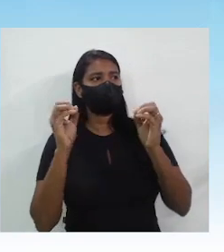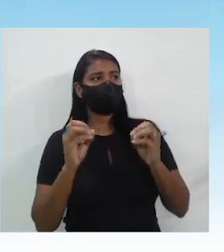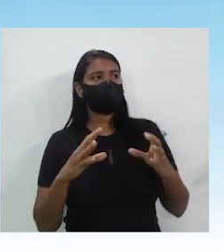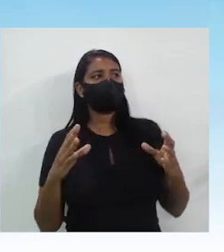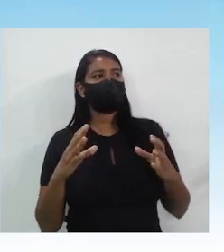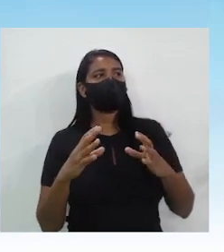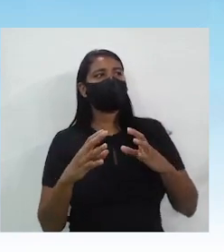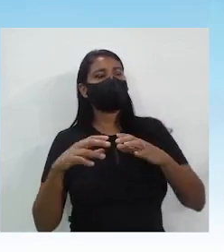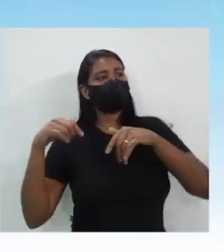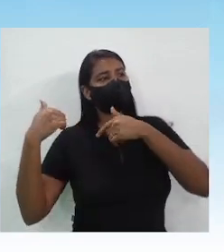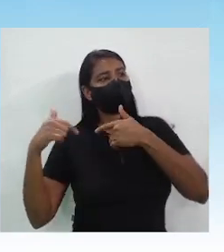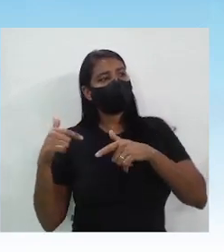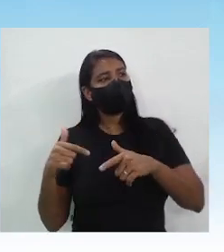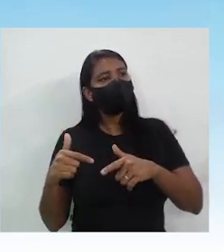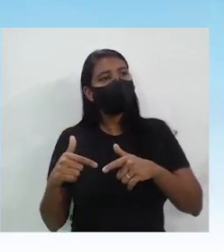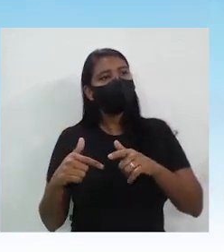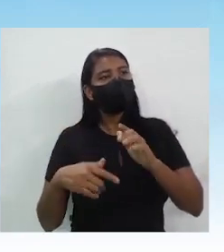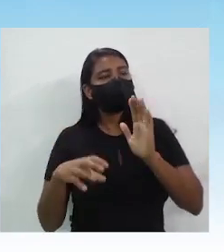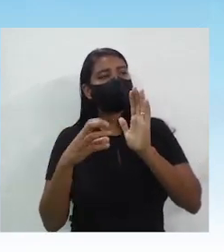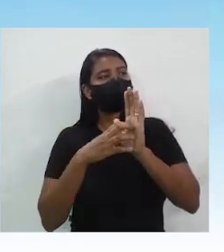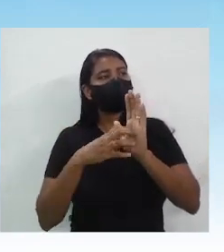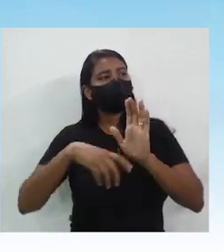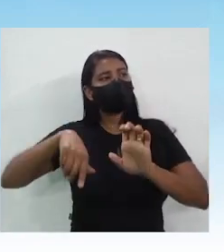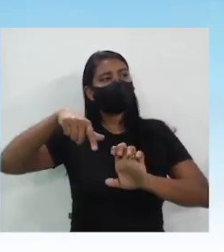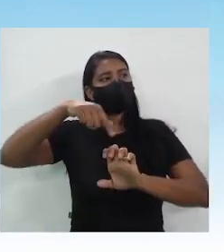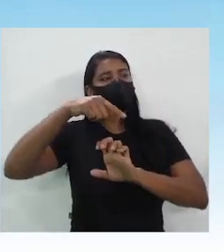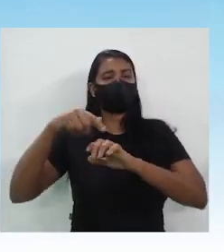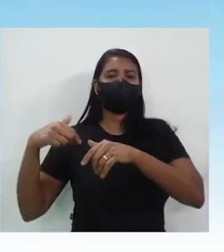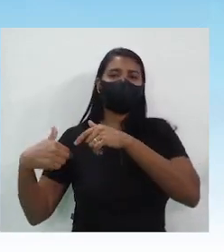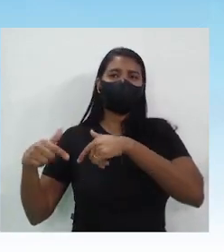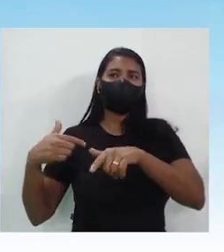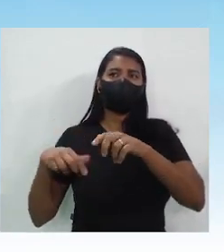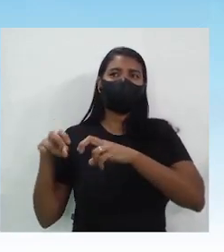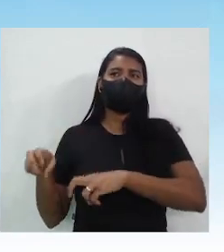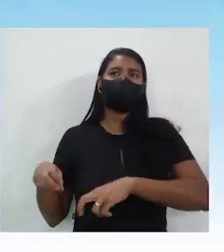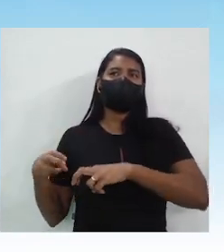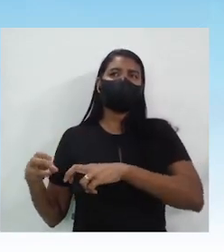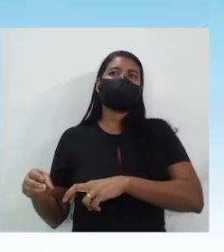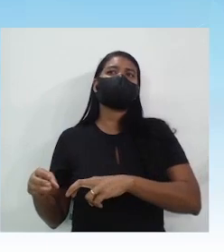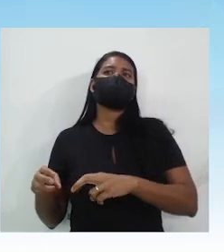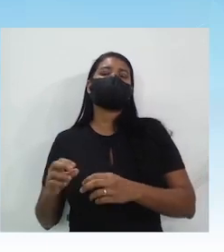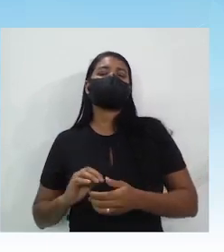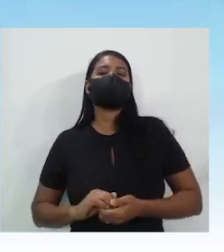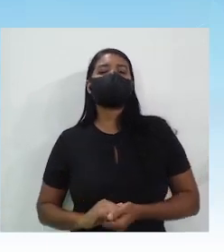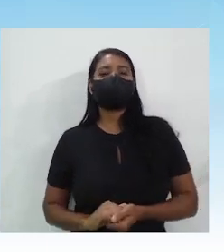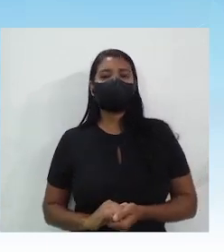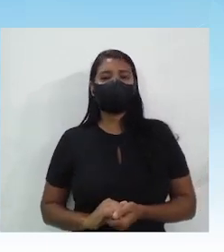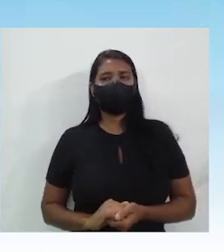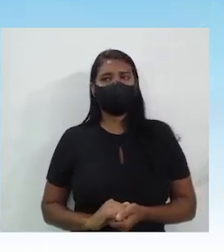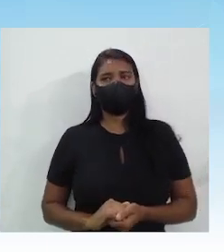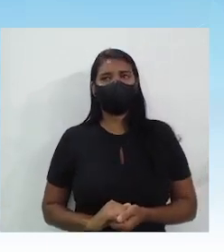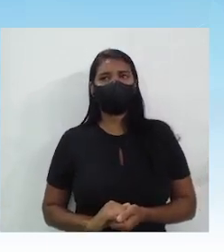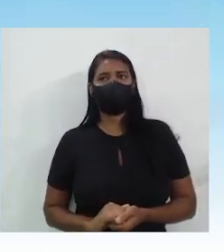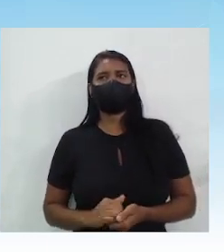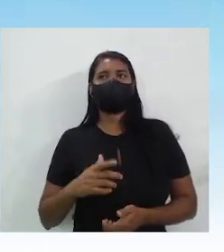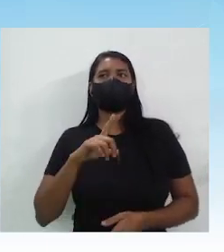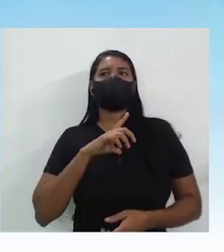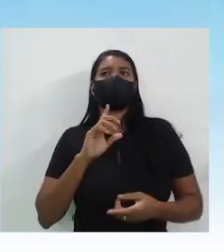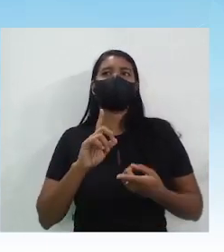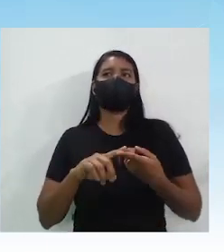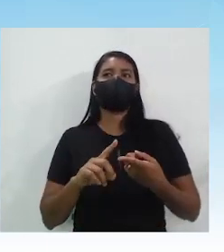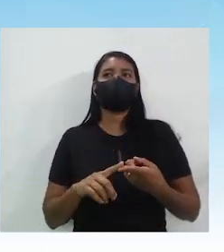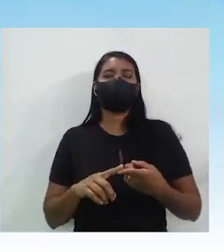de emprego. A geração aí também de investimento em zonas que são desfavorecidas.